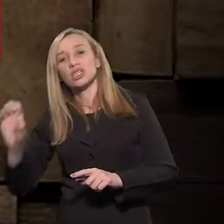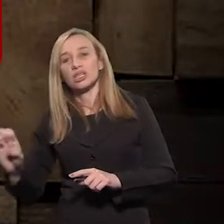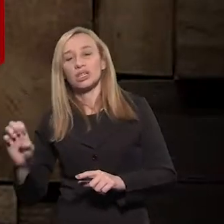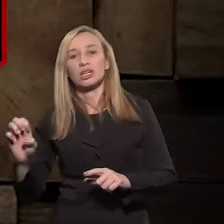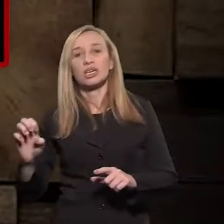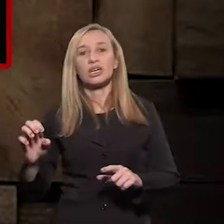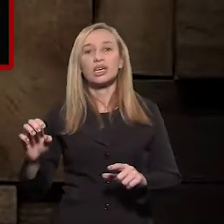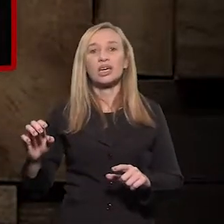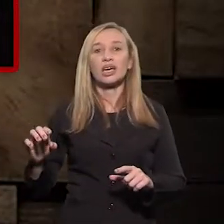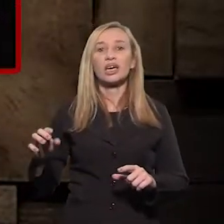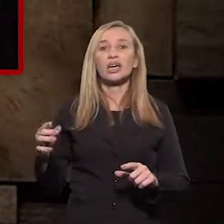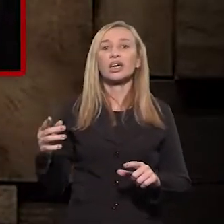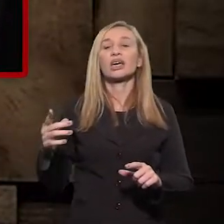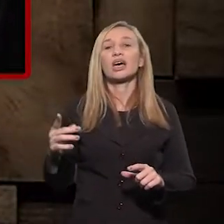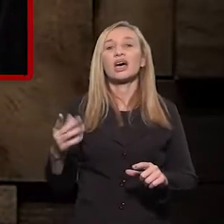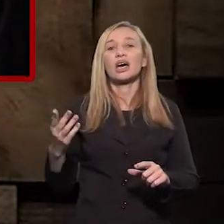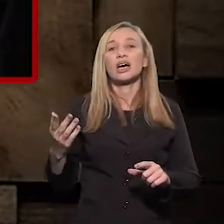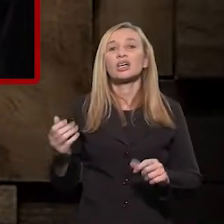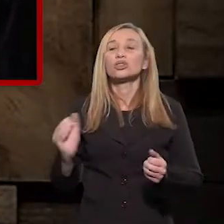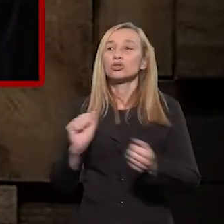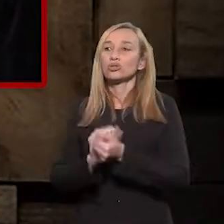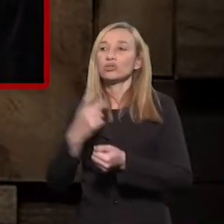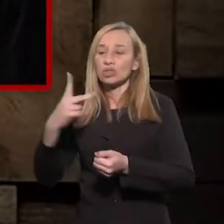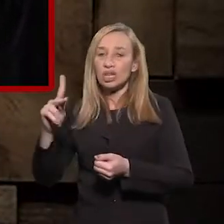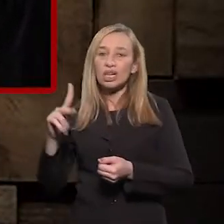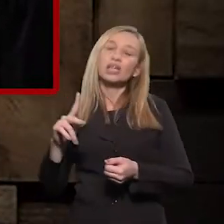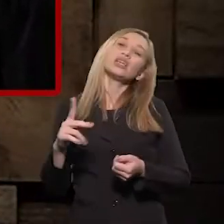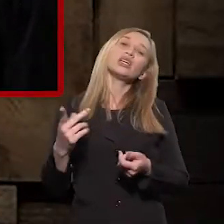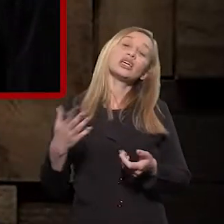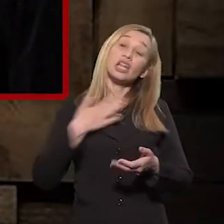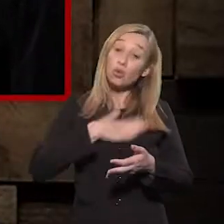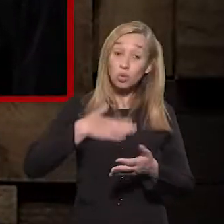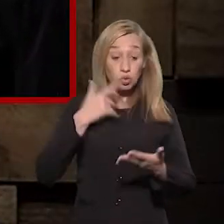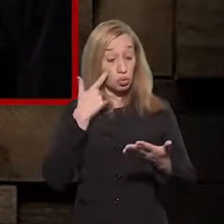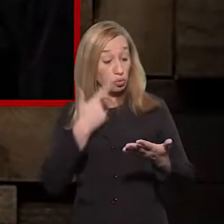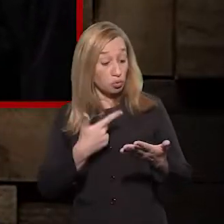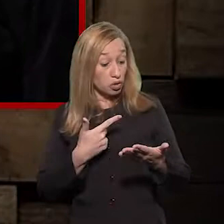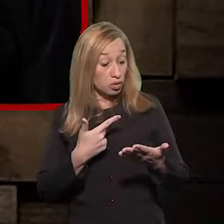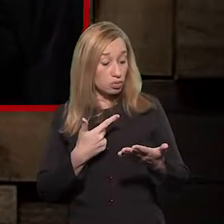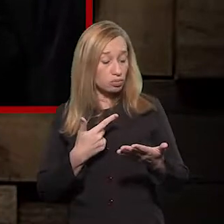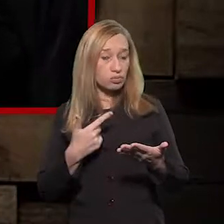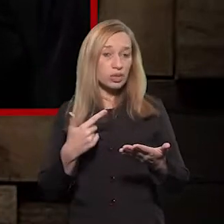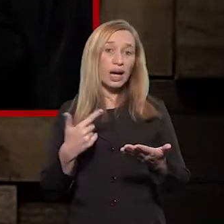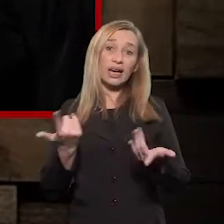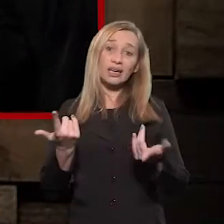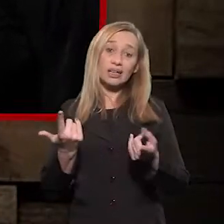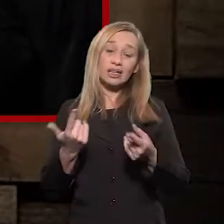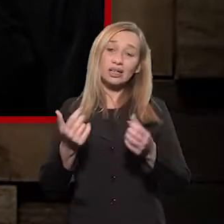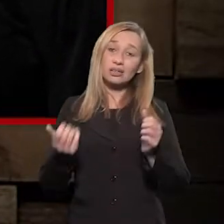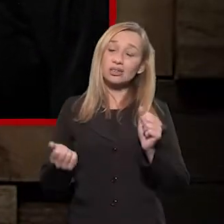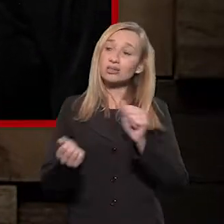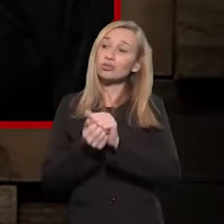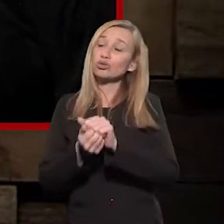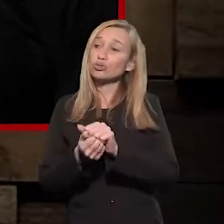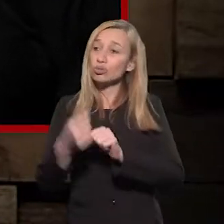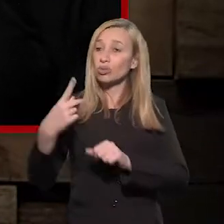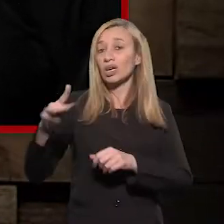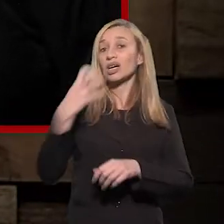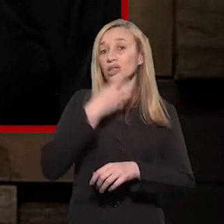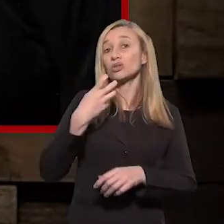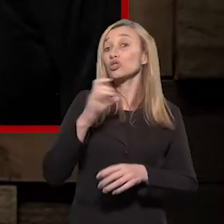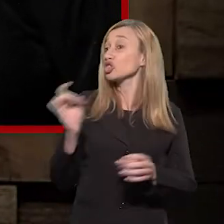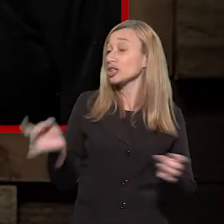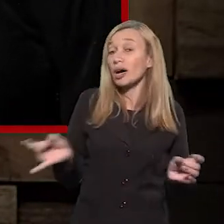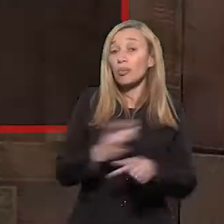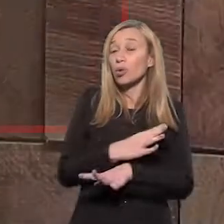é a afilhada musical do Milton. Ela falou, vou chamar o Bituca. O Bituca é o Milton. Né? E ele veio, gostou, adorou e cantou com ela. Dividiu no disco dela essa parceria. Mas a